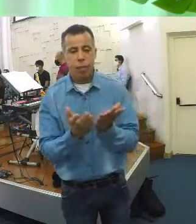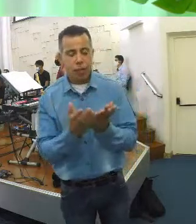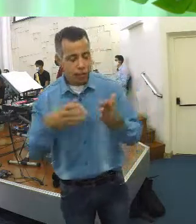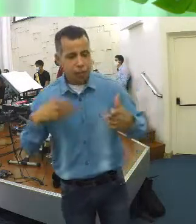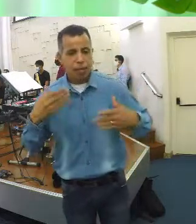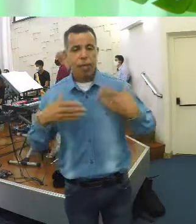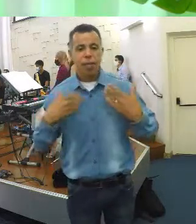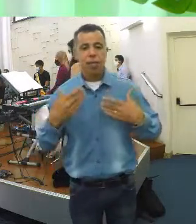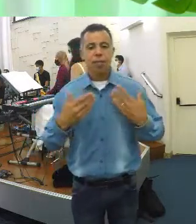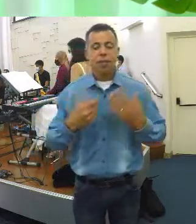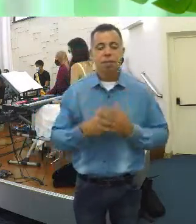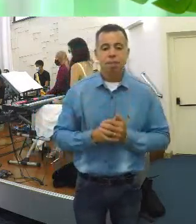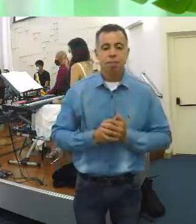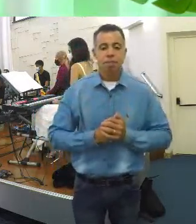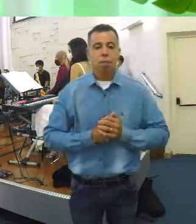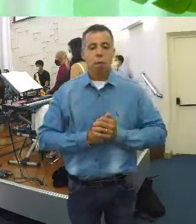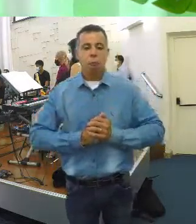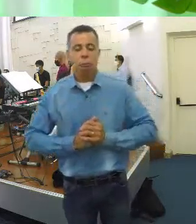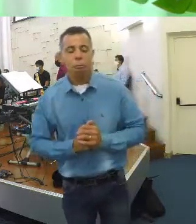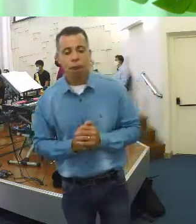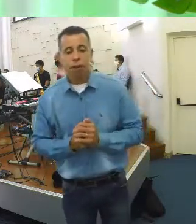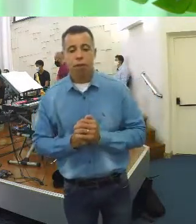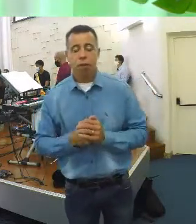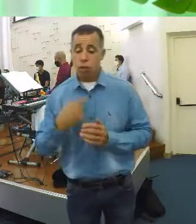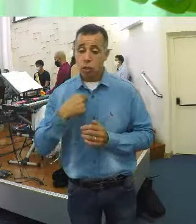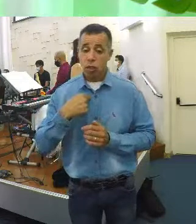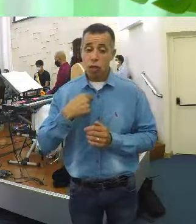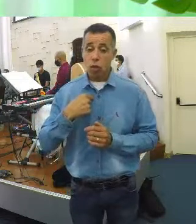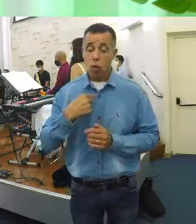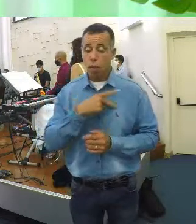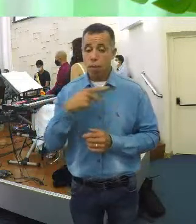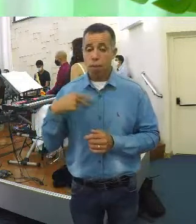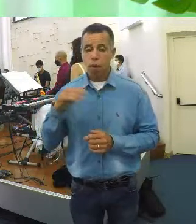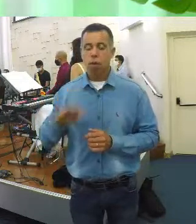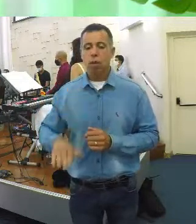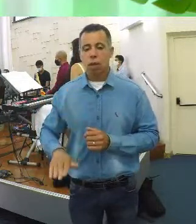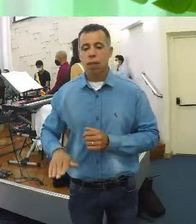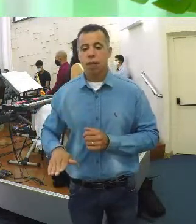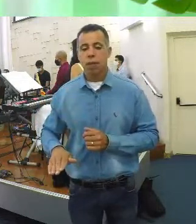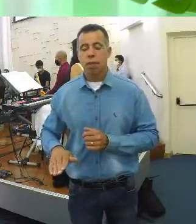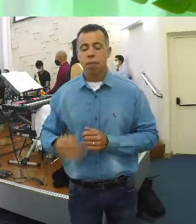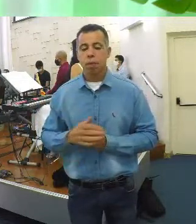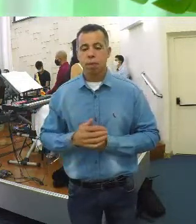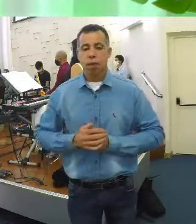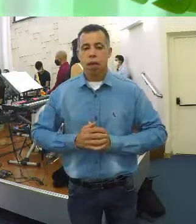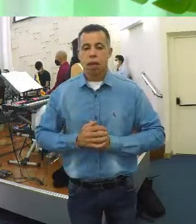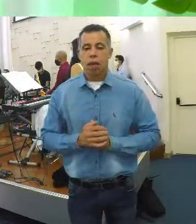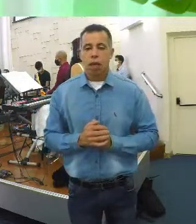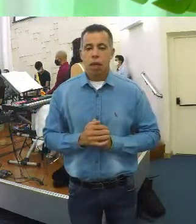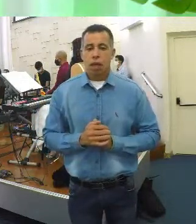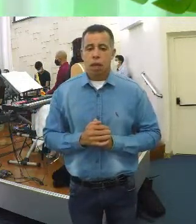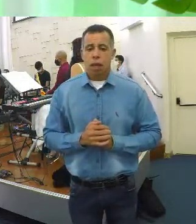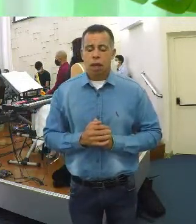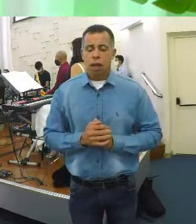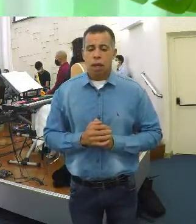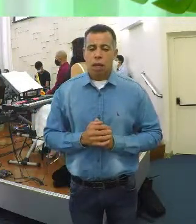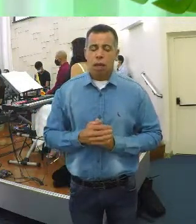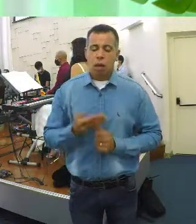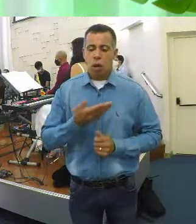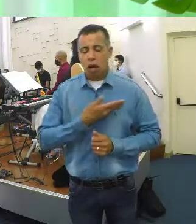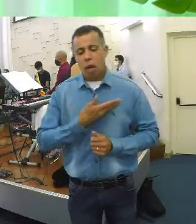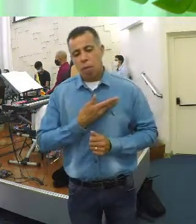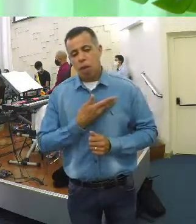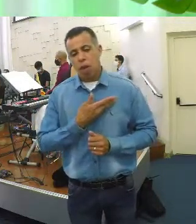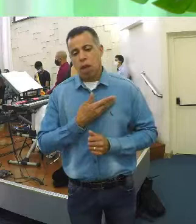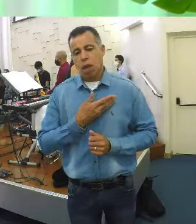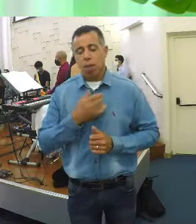alegre, irmãos. Quando criança, sempre que algum amigo, algum colega